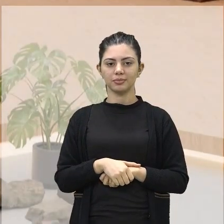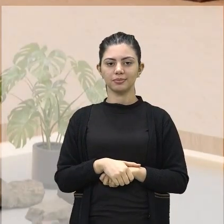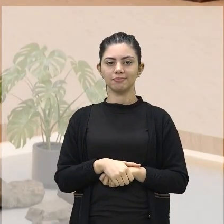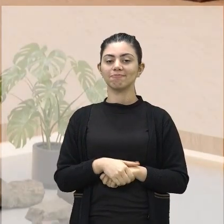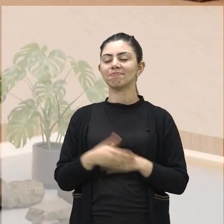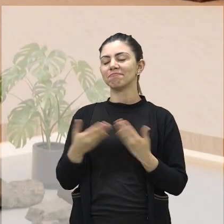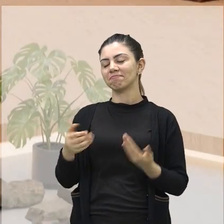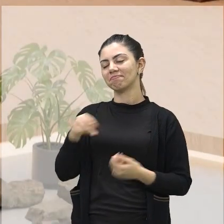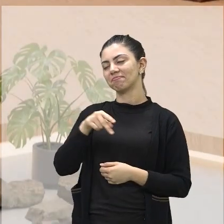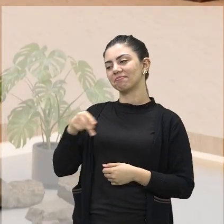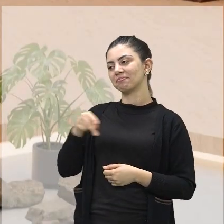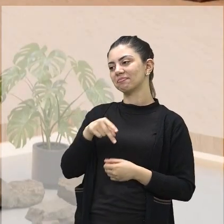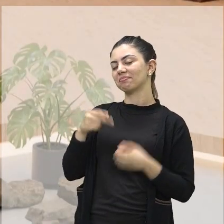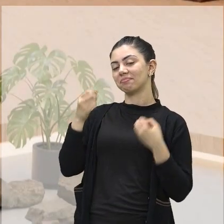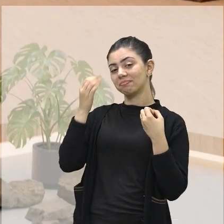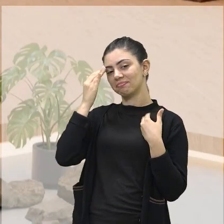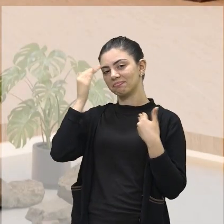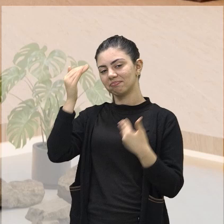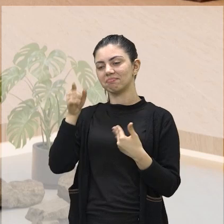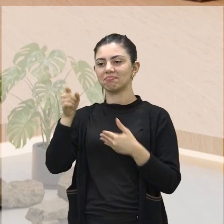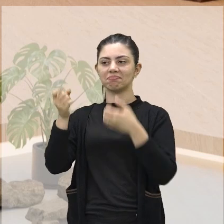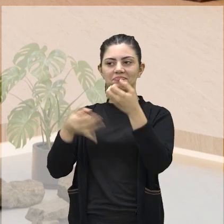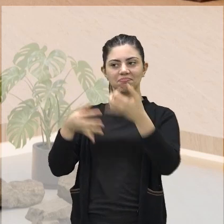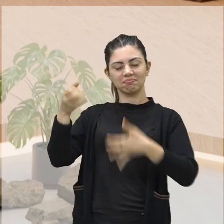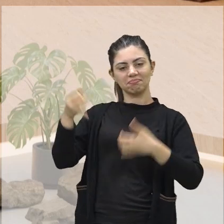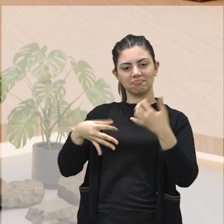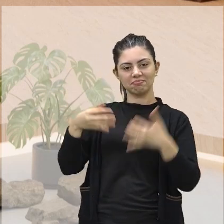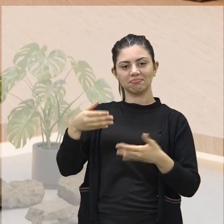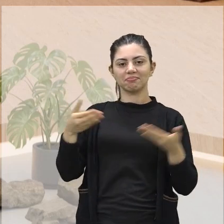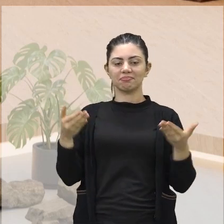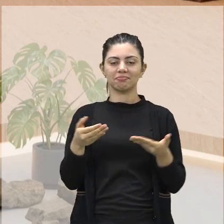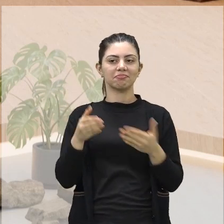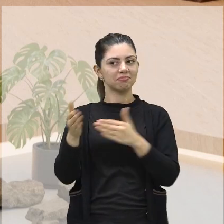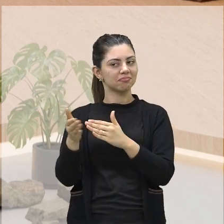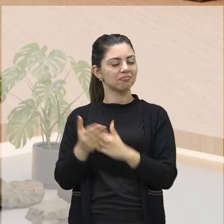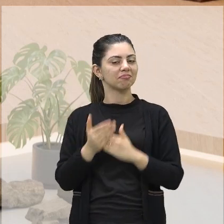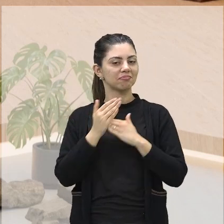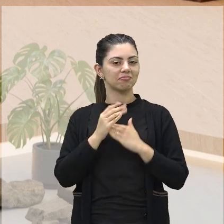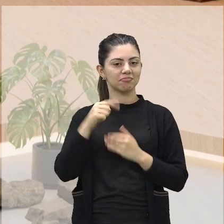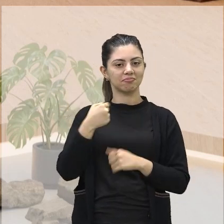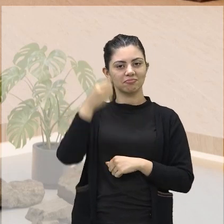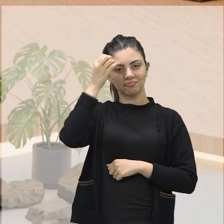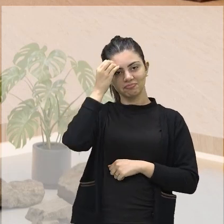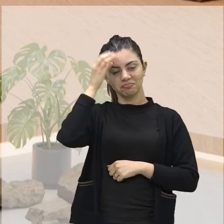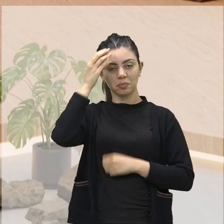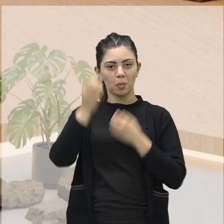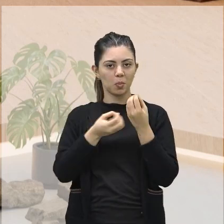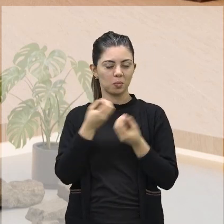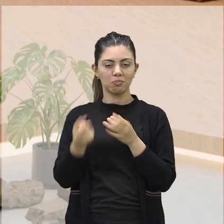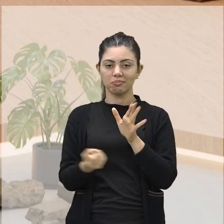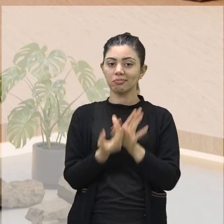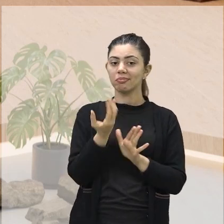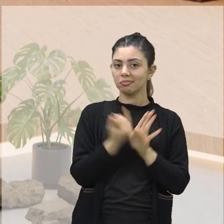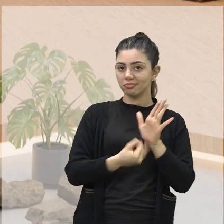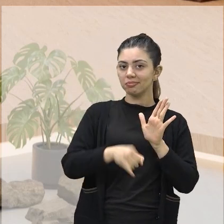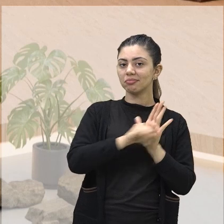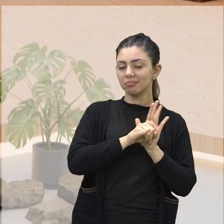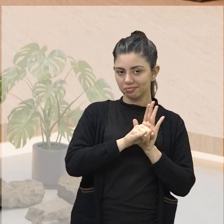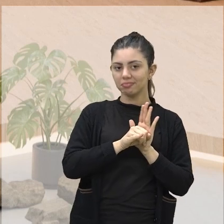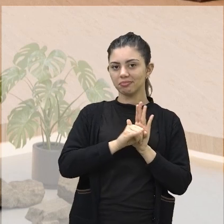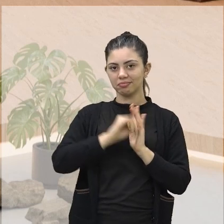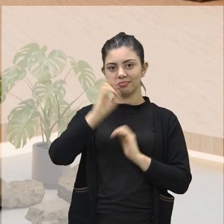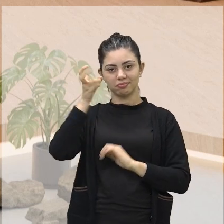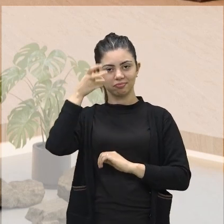Professor Josino, muito obrigado também pela sua contribuição, ajudou bastante a gente compreender melhor como se formou a questão da nossa